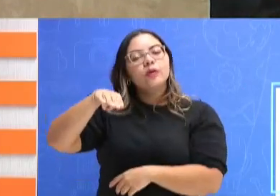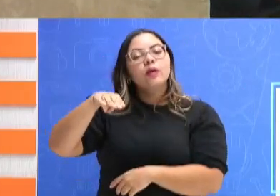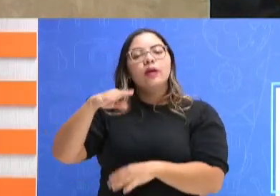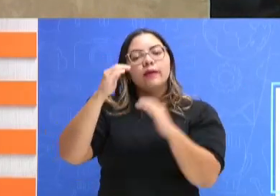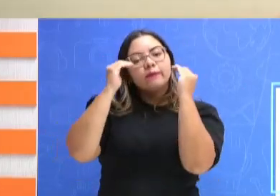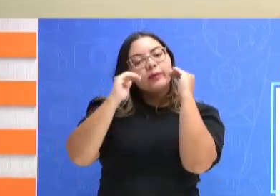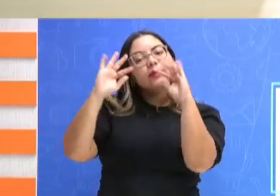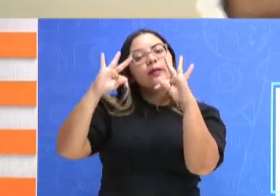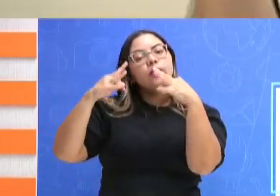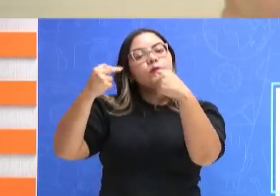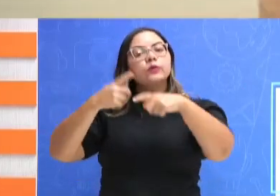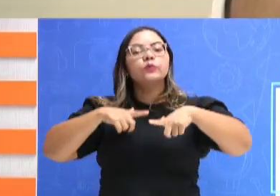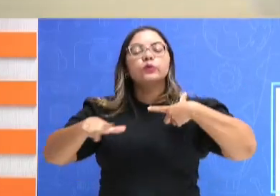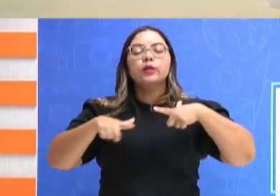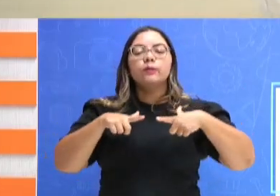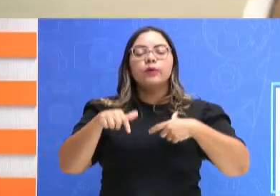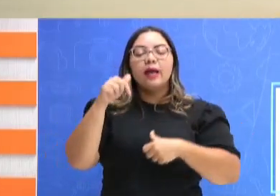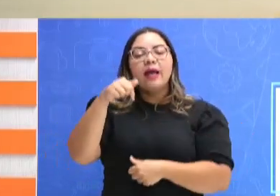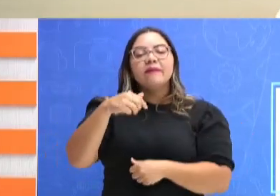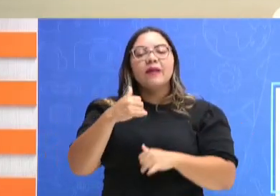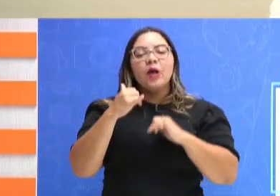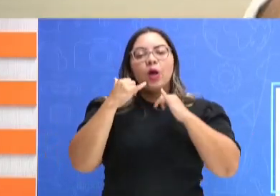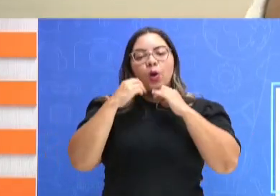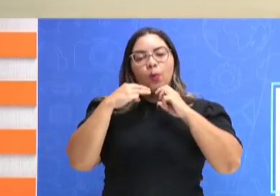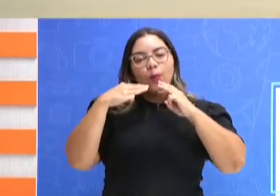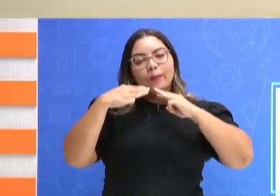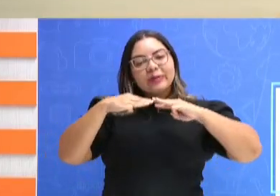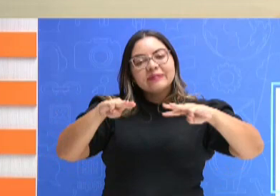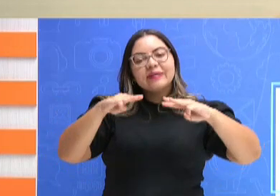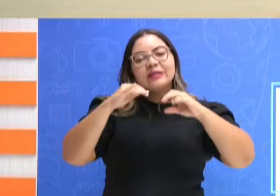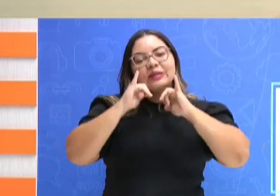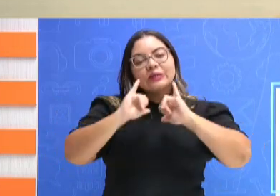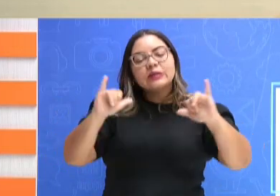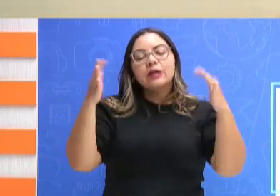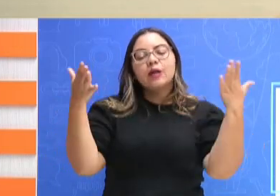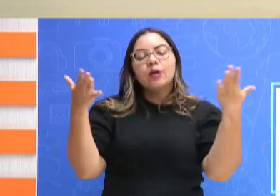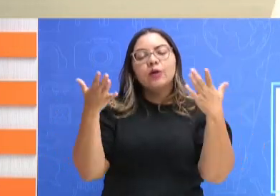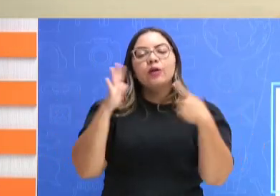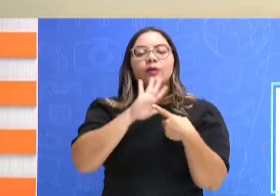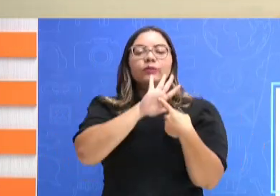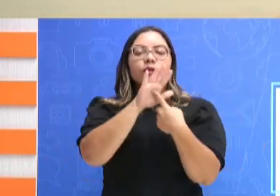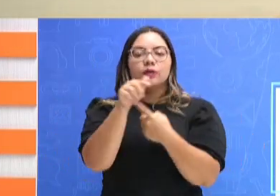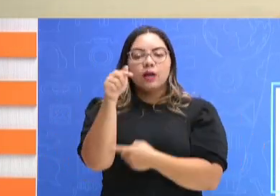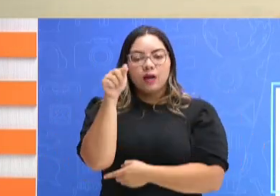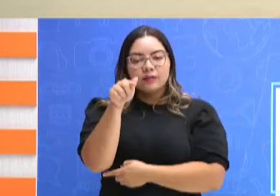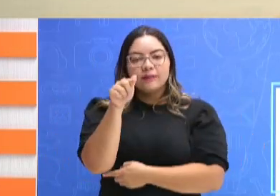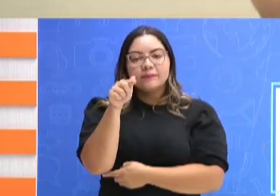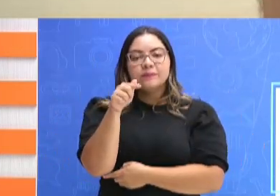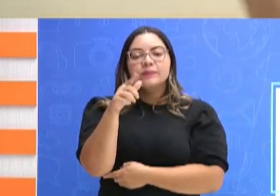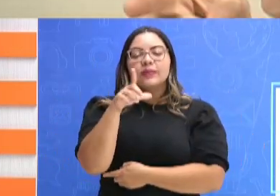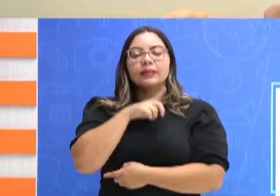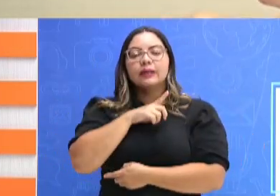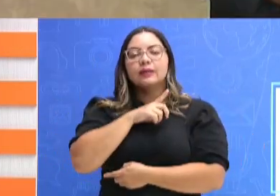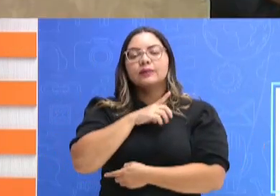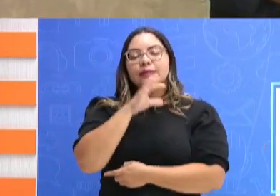todos os funcionários. Essa é uma grande notícia que deixei para hoje aqui na televisão. A partir de agora, eu tenho certeza que o funcionalismo público e